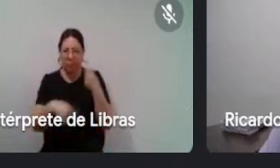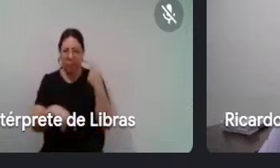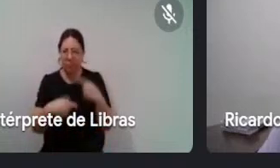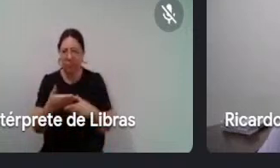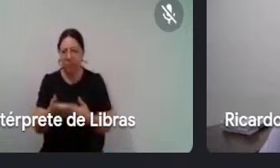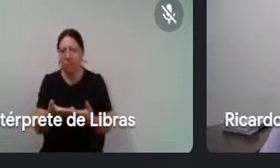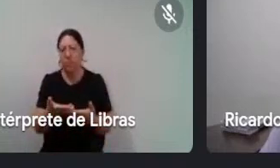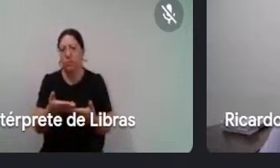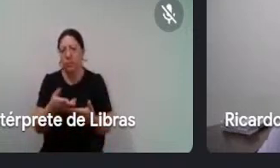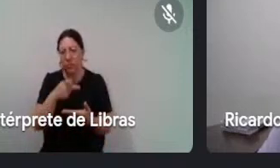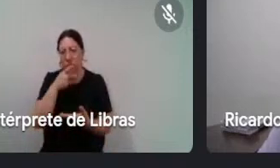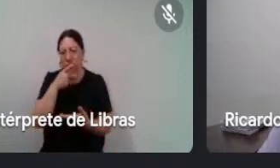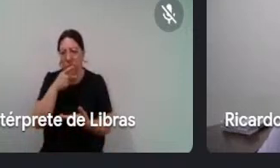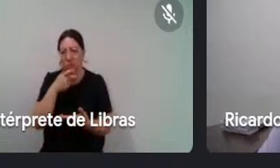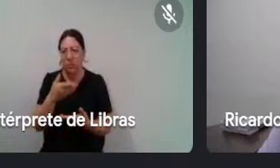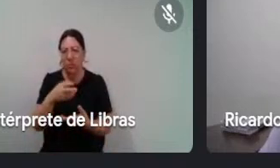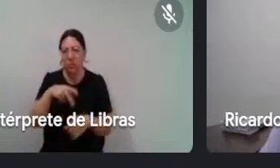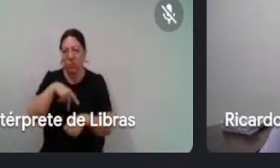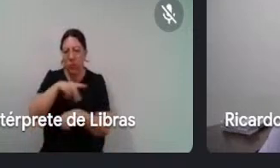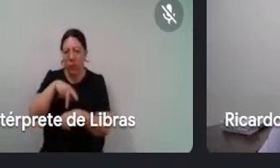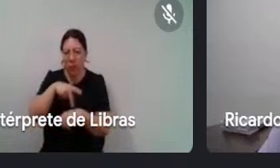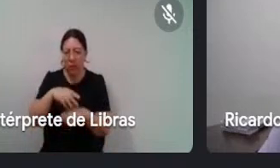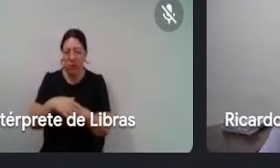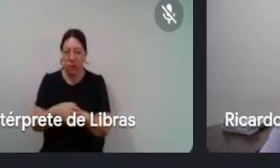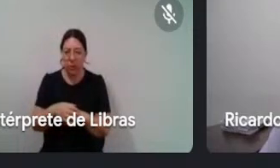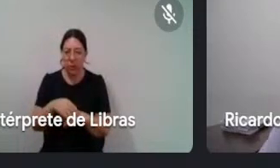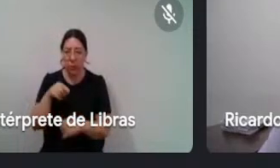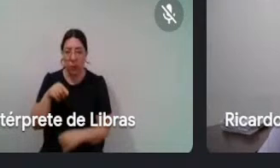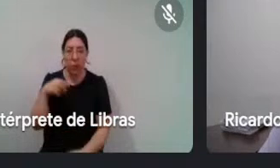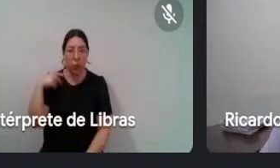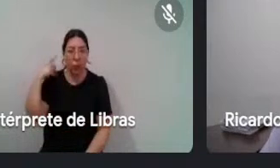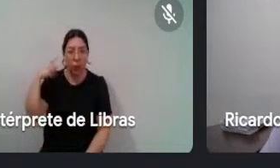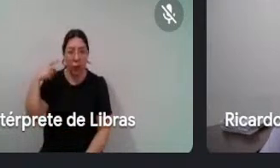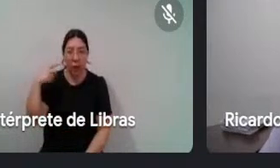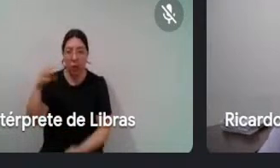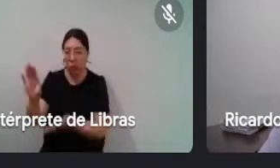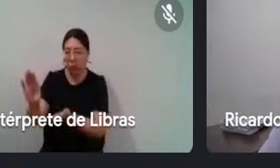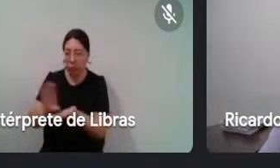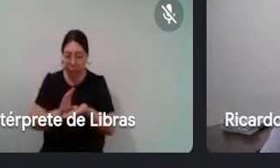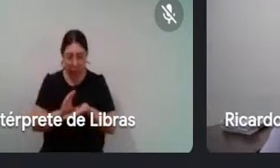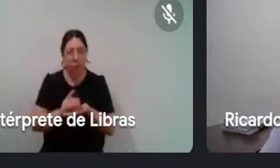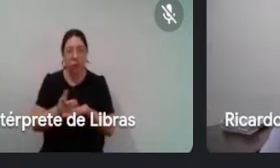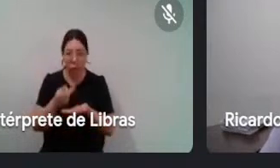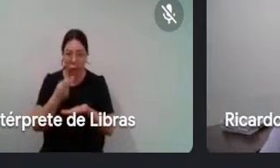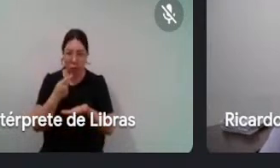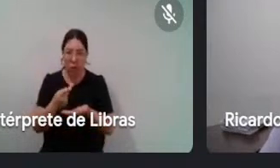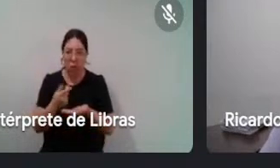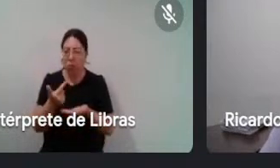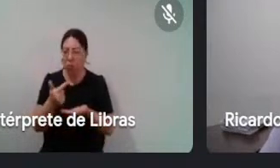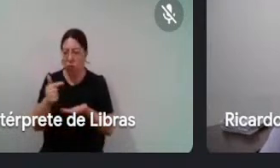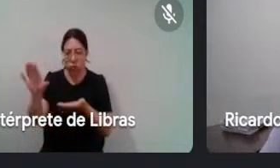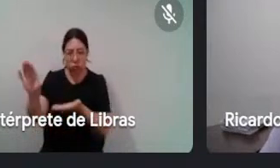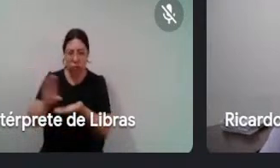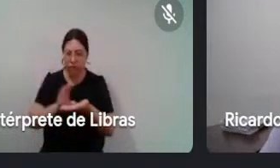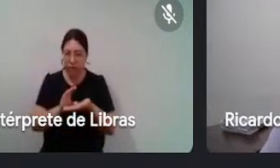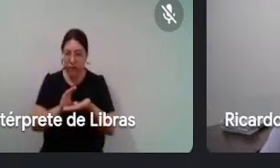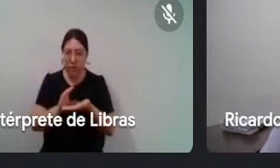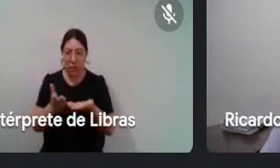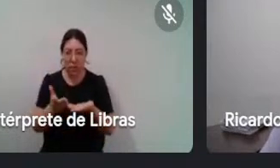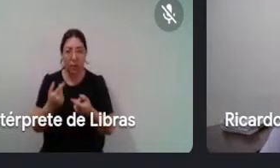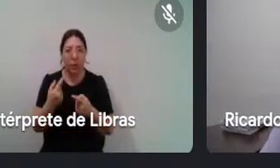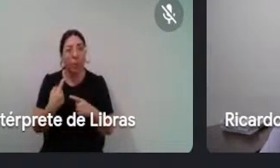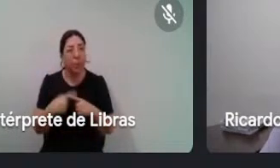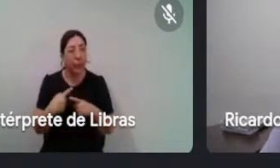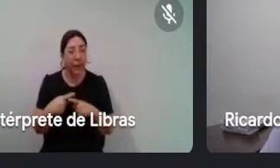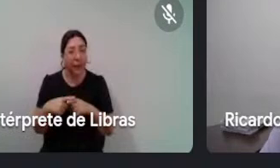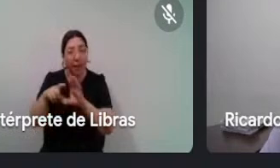advogado colocou, ele ficou sem receber recursos do fundo partidário, não tinha como pagar, porque depende praticamente integralmente de dinheiro